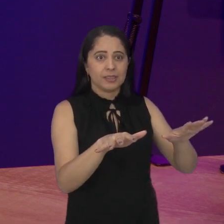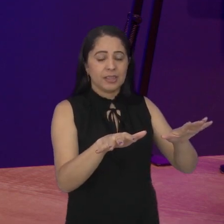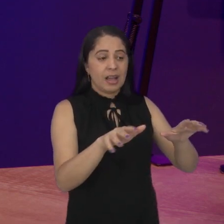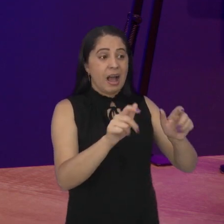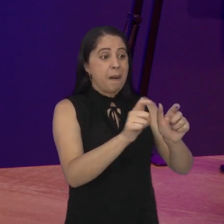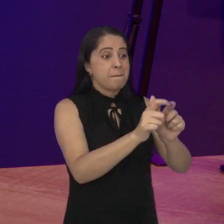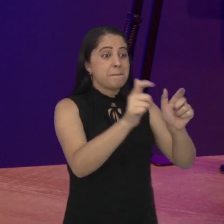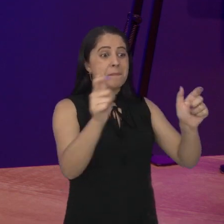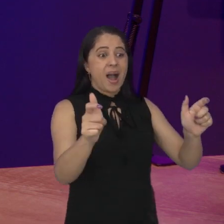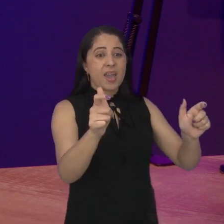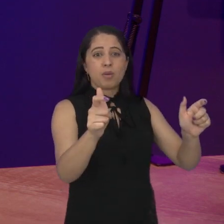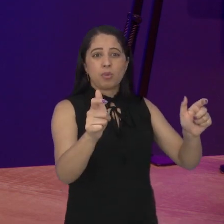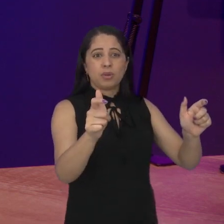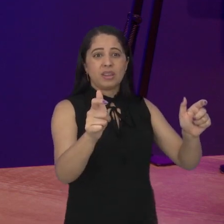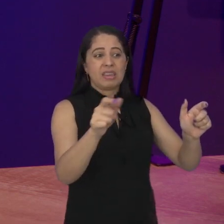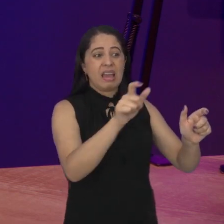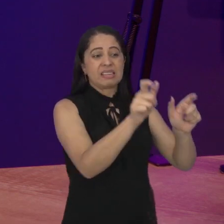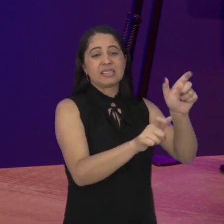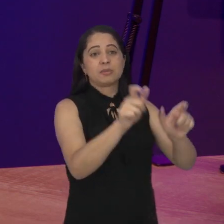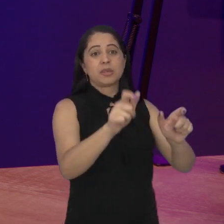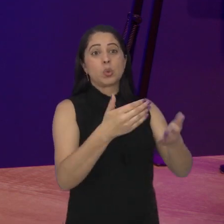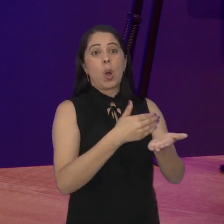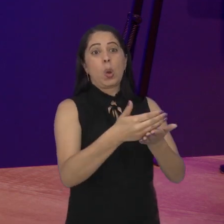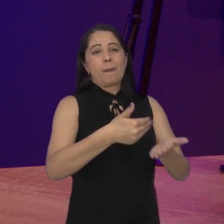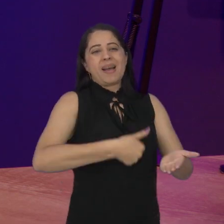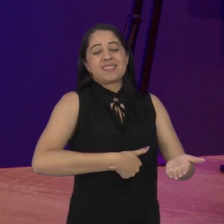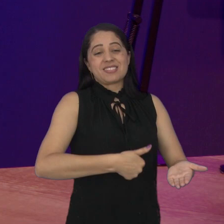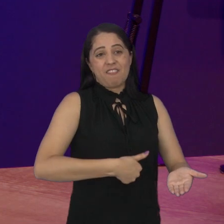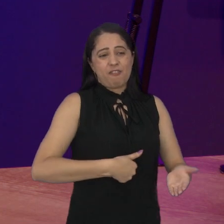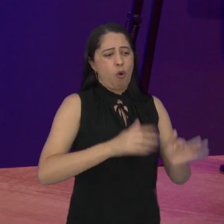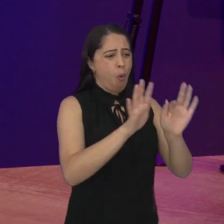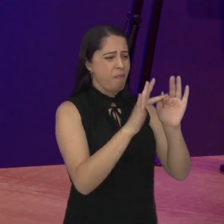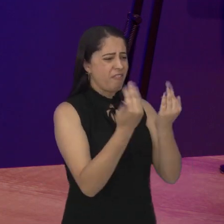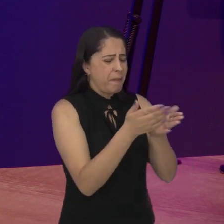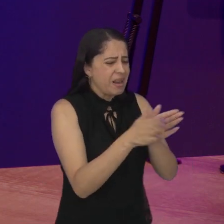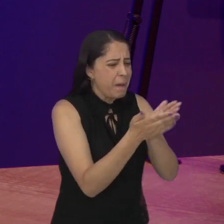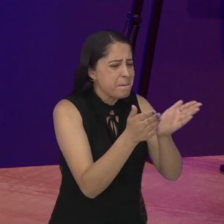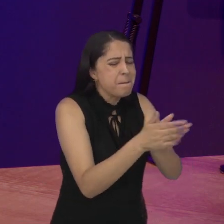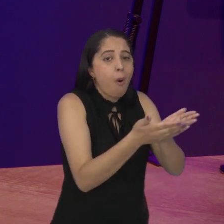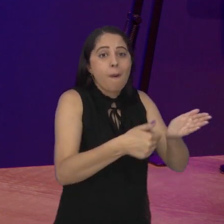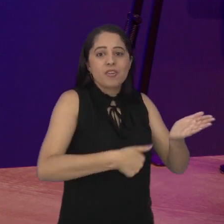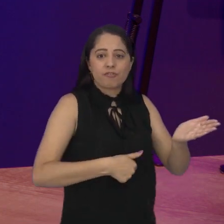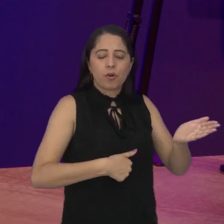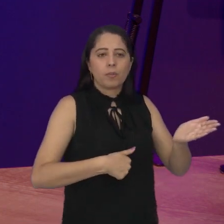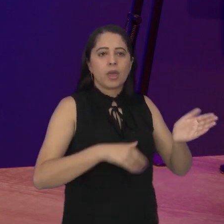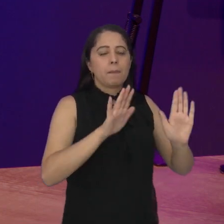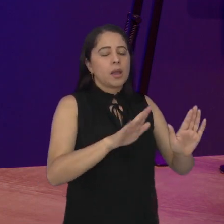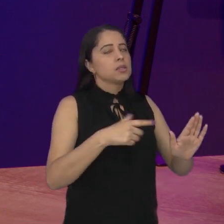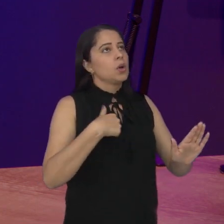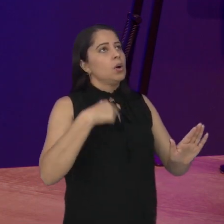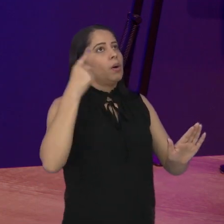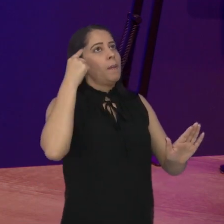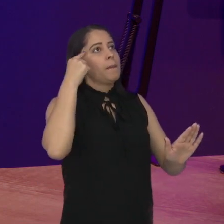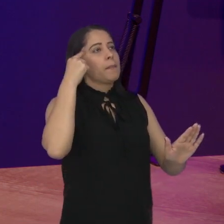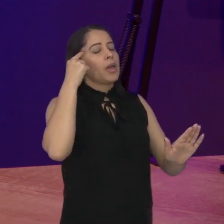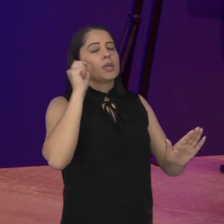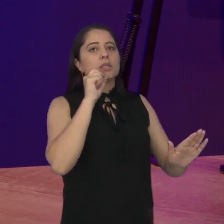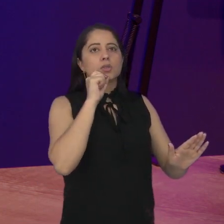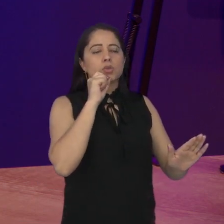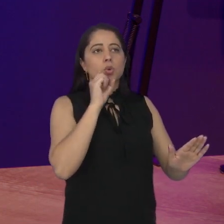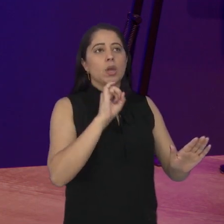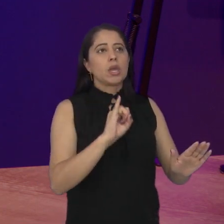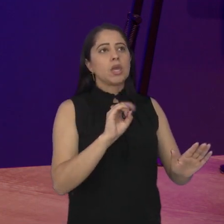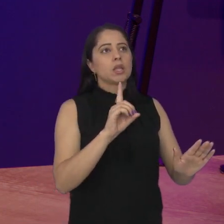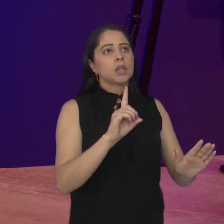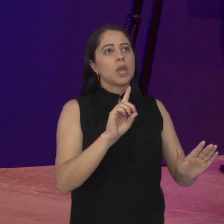índice de insegurança alimentar aumentou muito, então mais famílias passando fome no Brasil. Uma coisa que eu gosto bastante de lembrar é que quando a gente